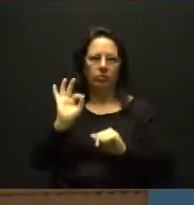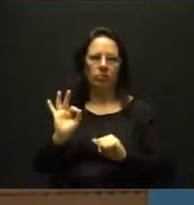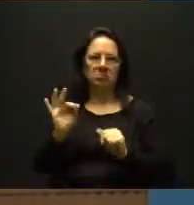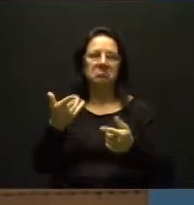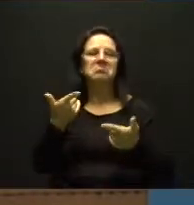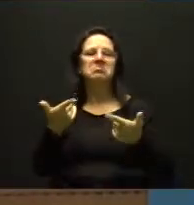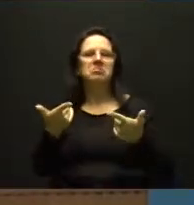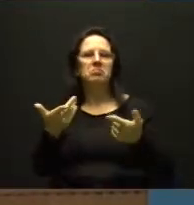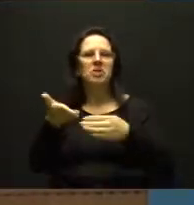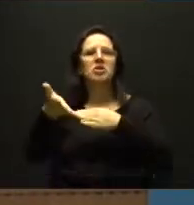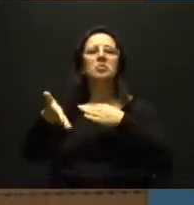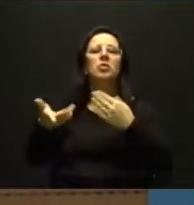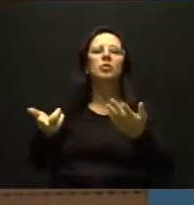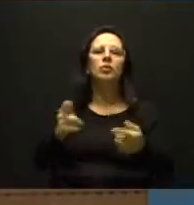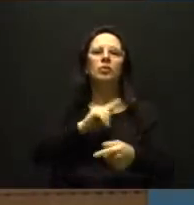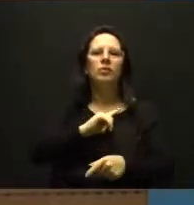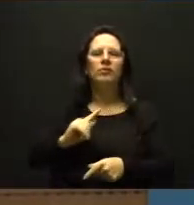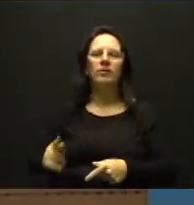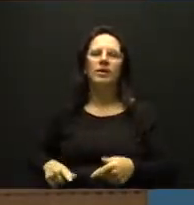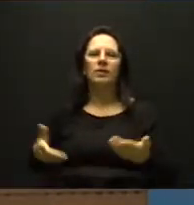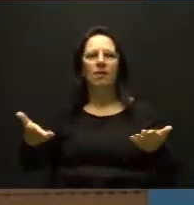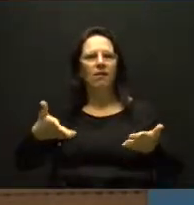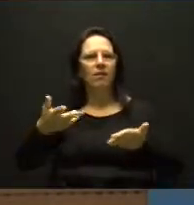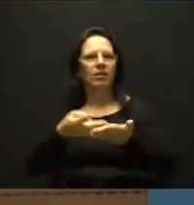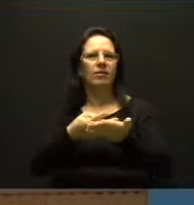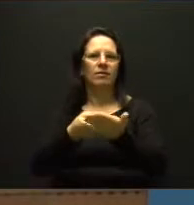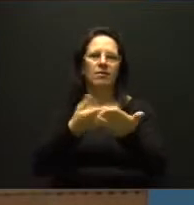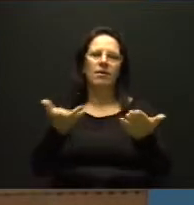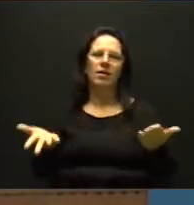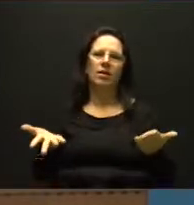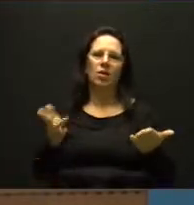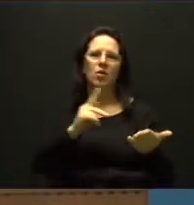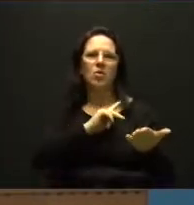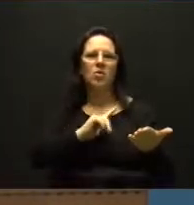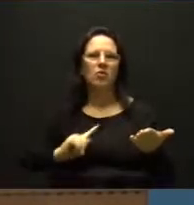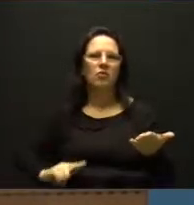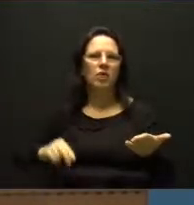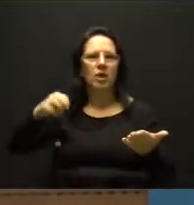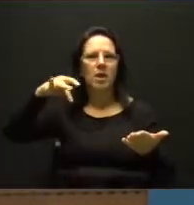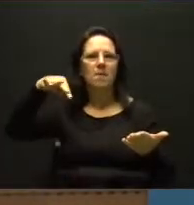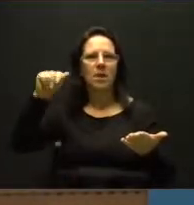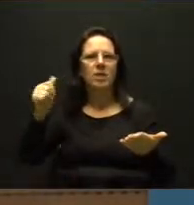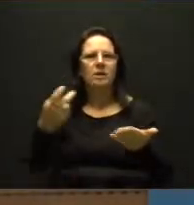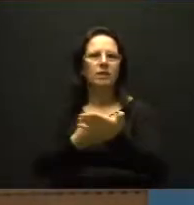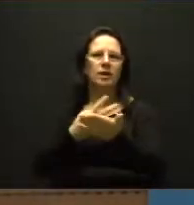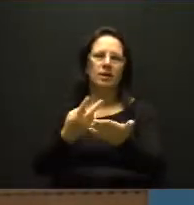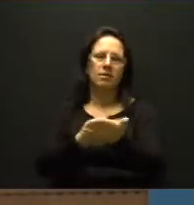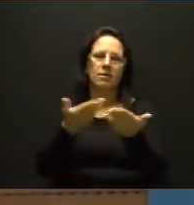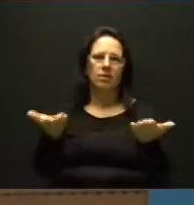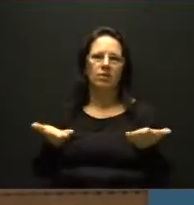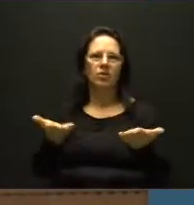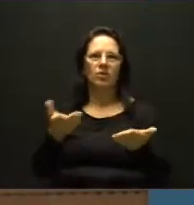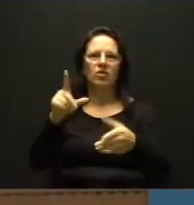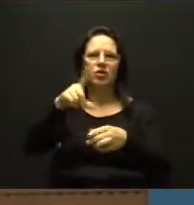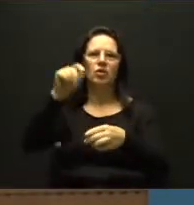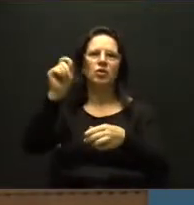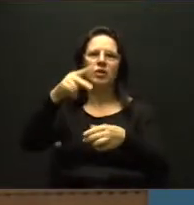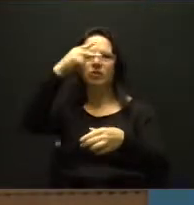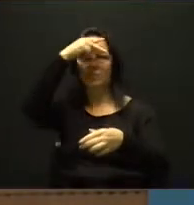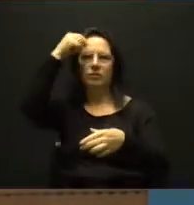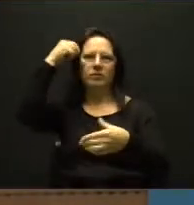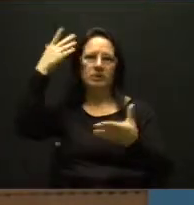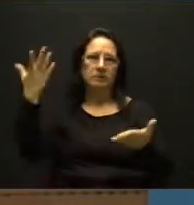engraçado participou do governo aí agora estava errado agora o governo mas eu estava errado só porque o cara agora é candidato a prefeito